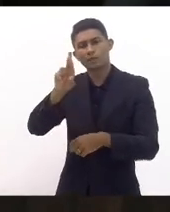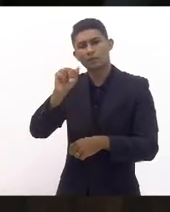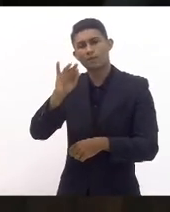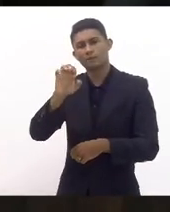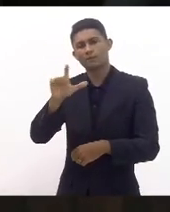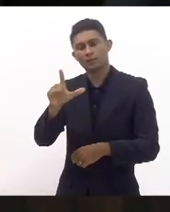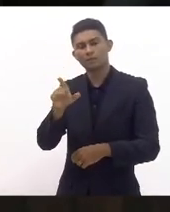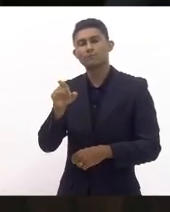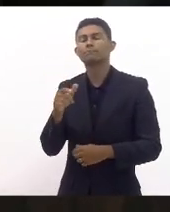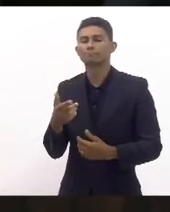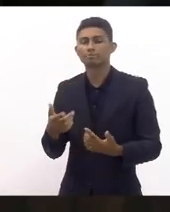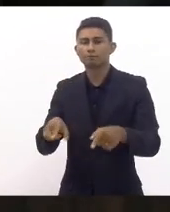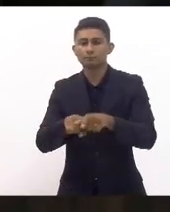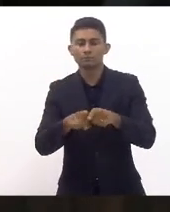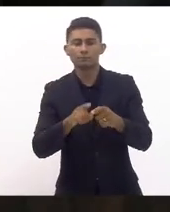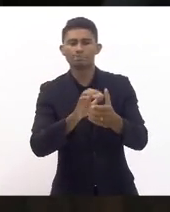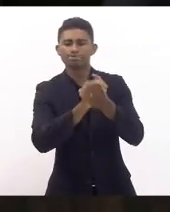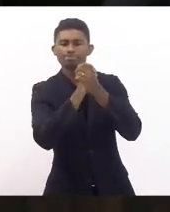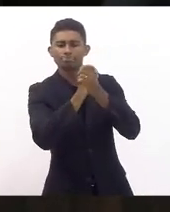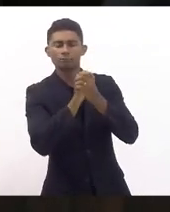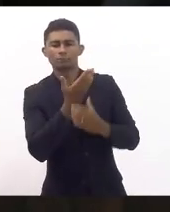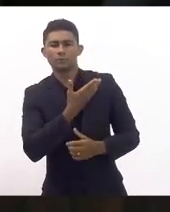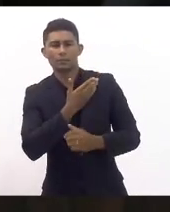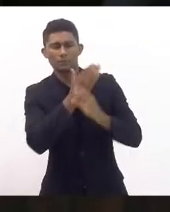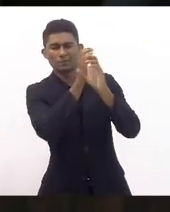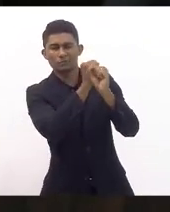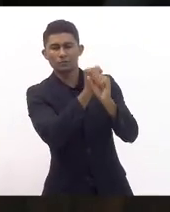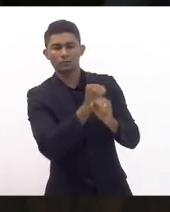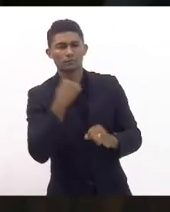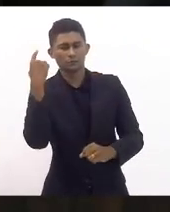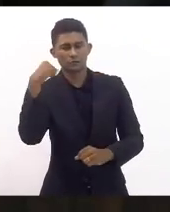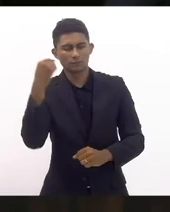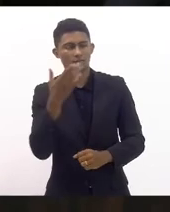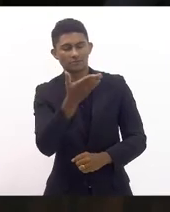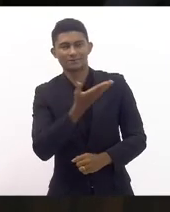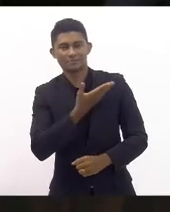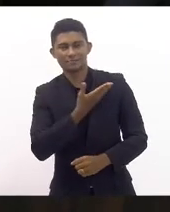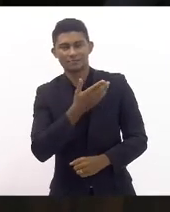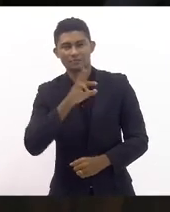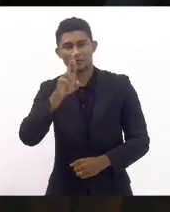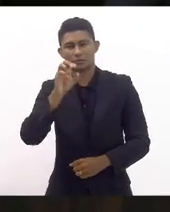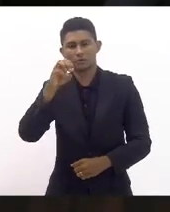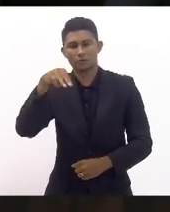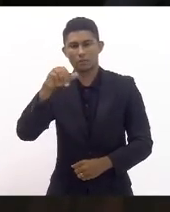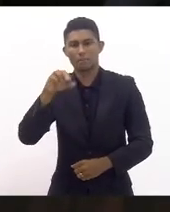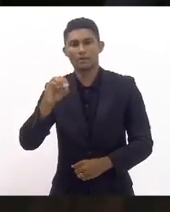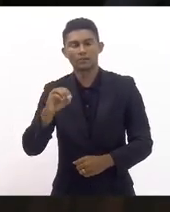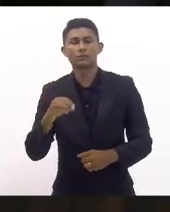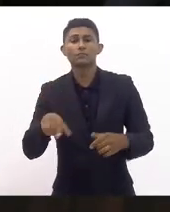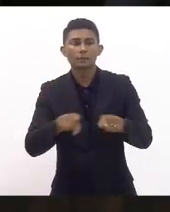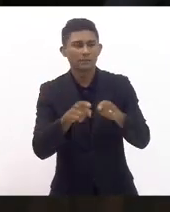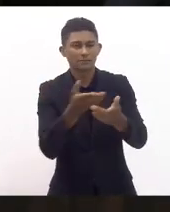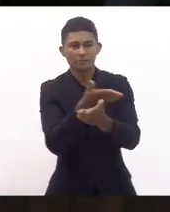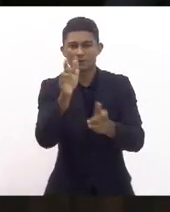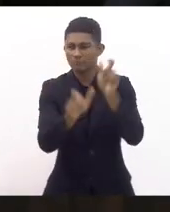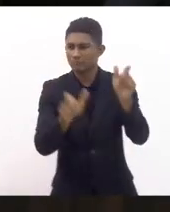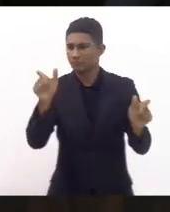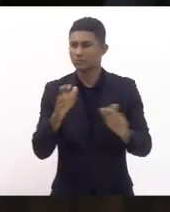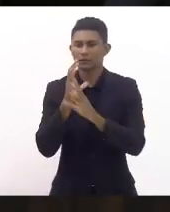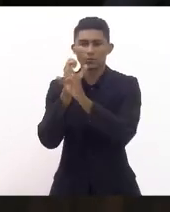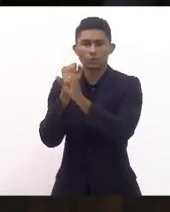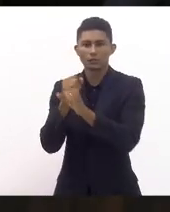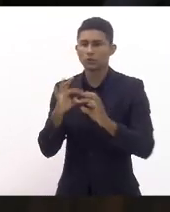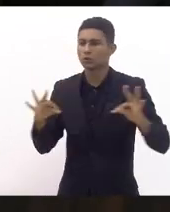fiscal. Cumprimentar aqui meu amigo, contador, advogado, amigo, doutor Romano. Cumprimento a todos os contadores que